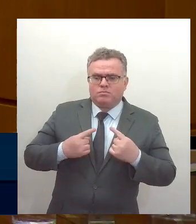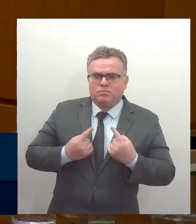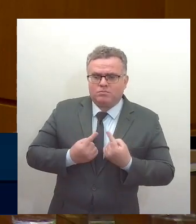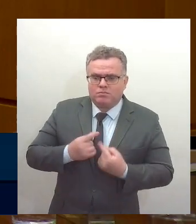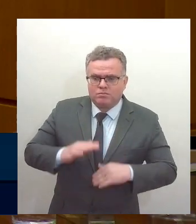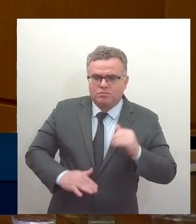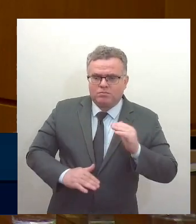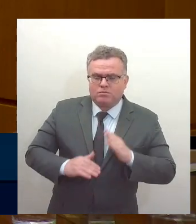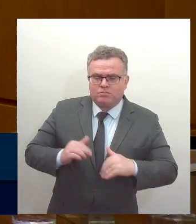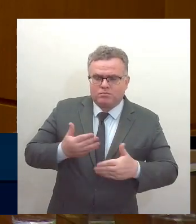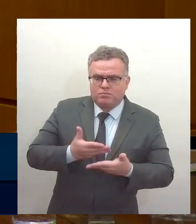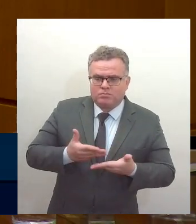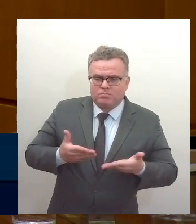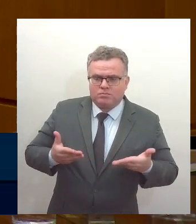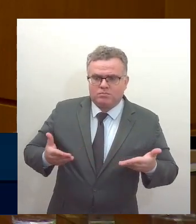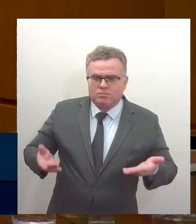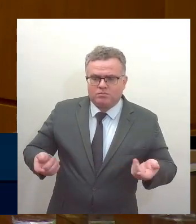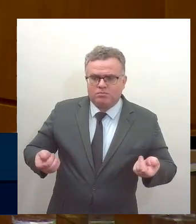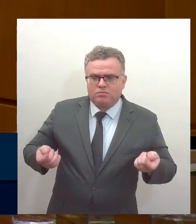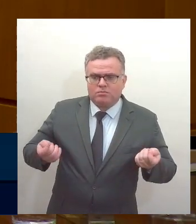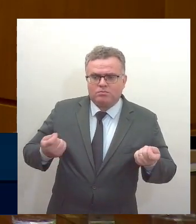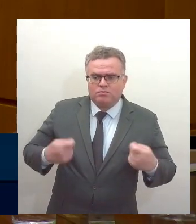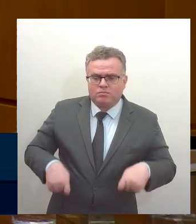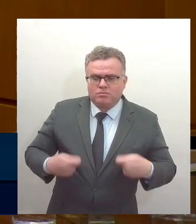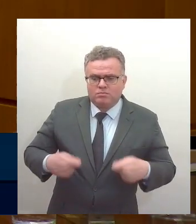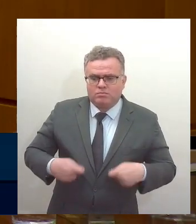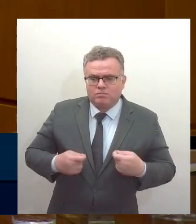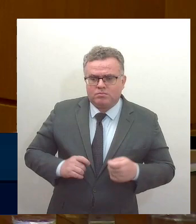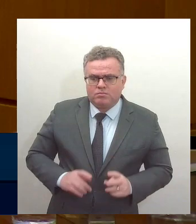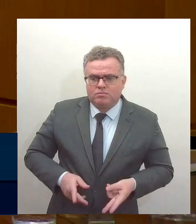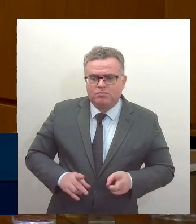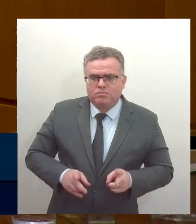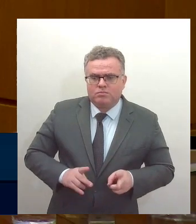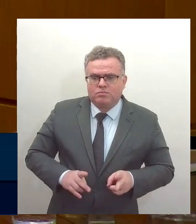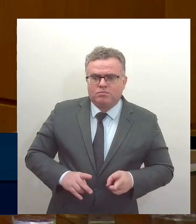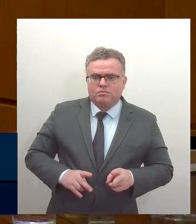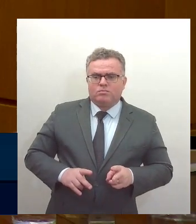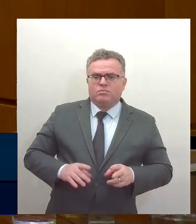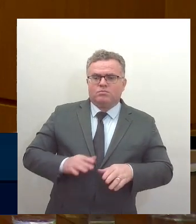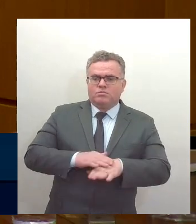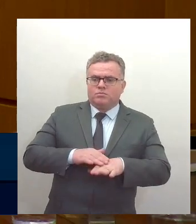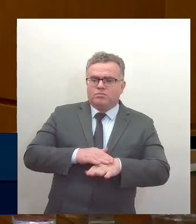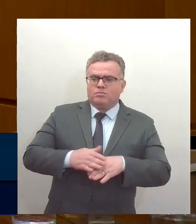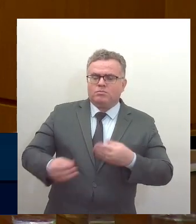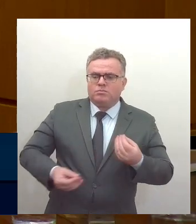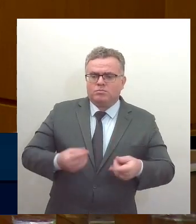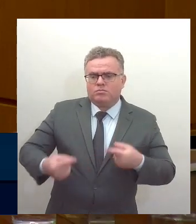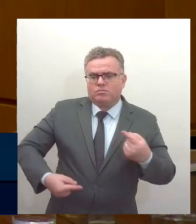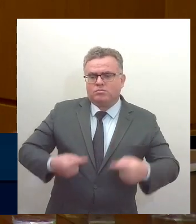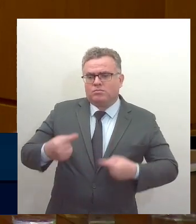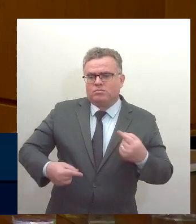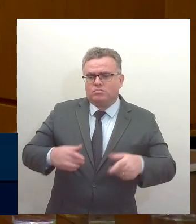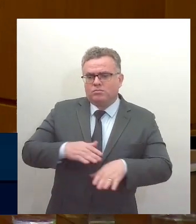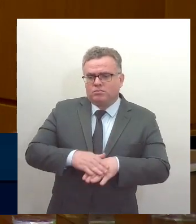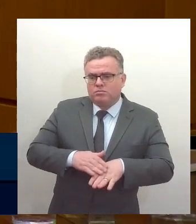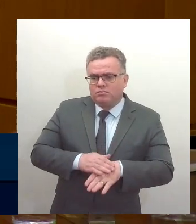precisam, né, de conversar, dialogar, porque é através do diálogo que a gente consegue